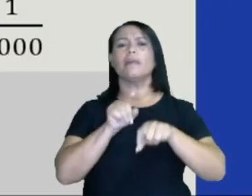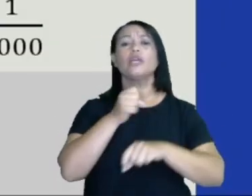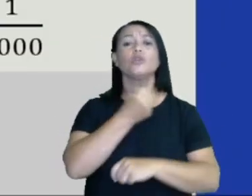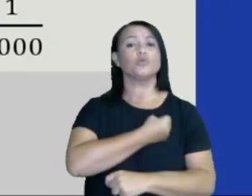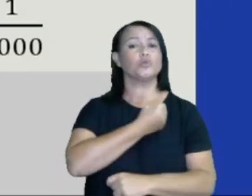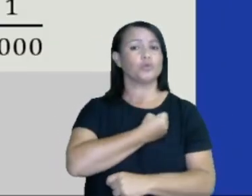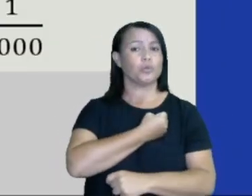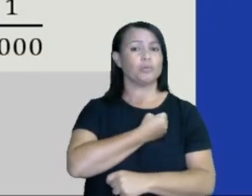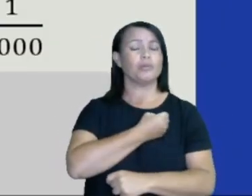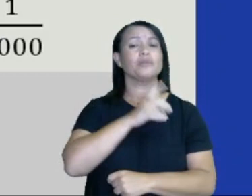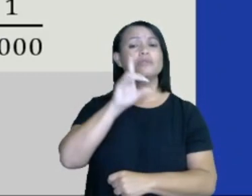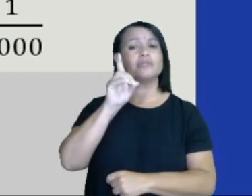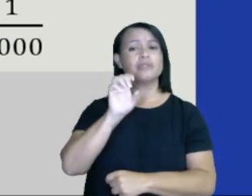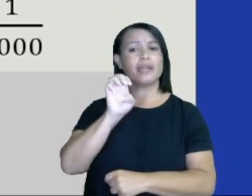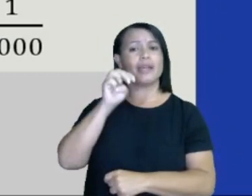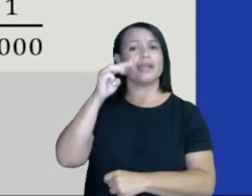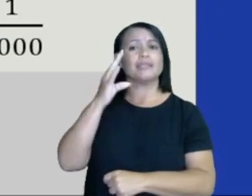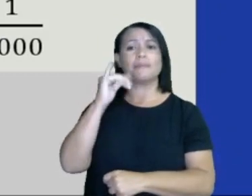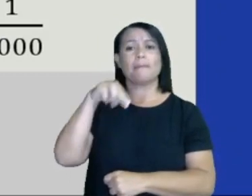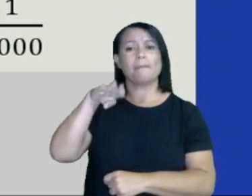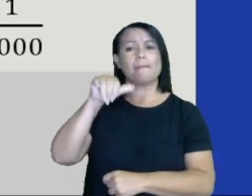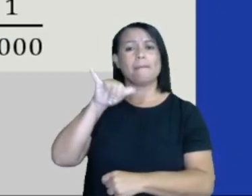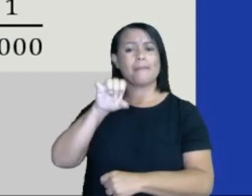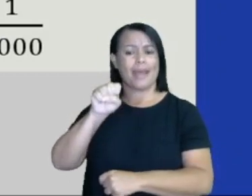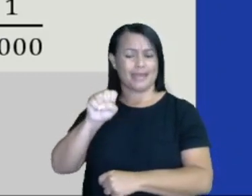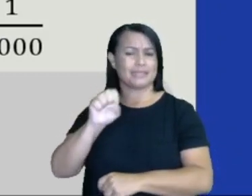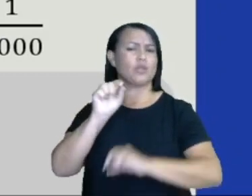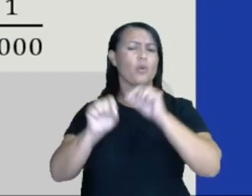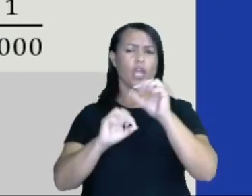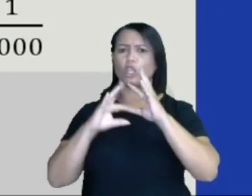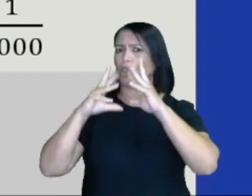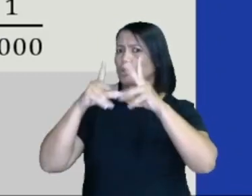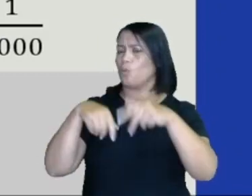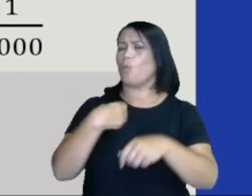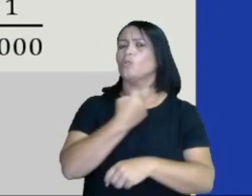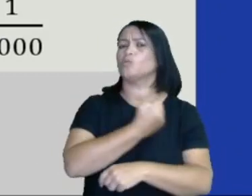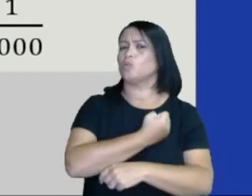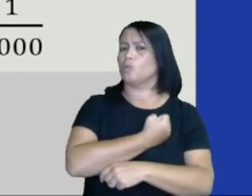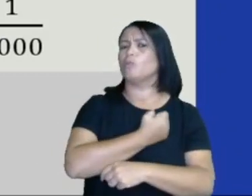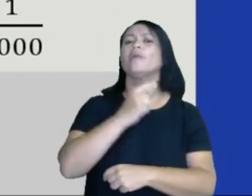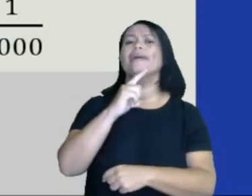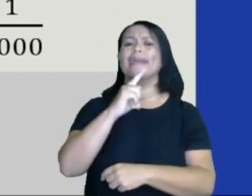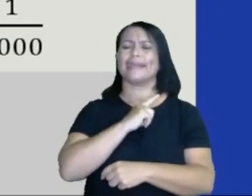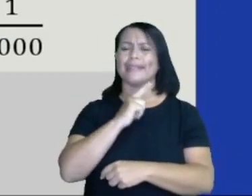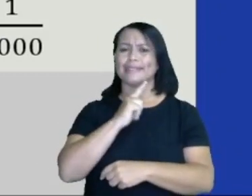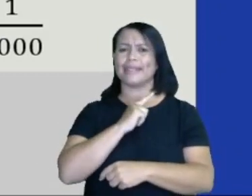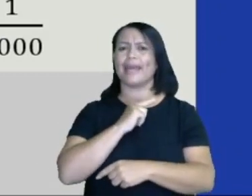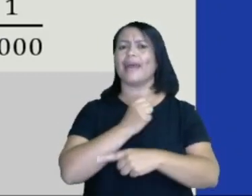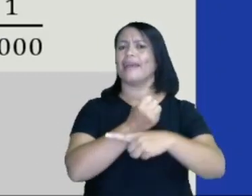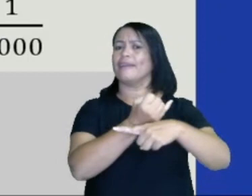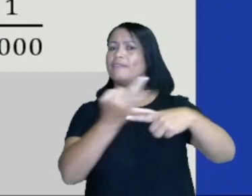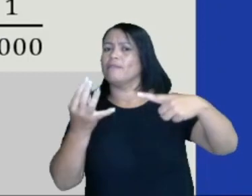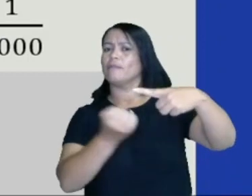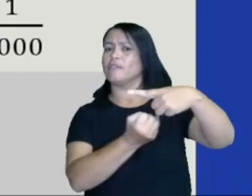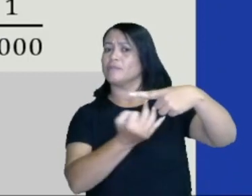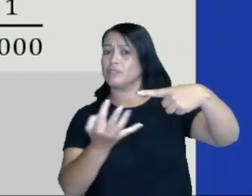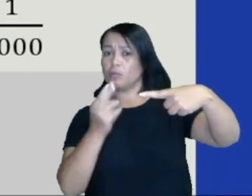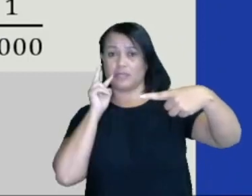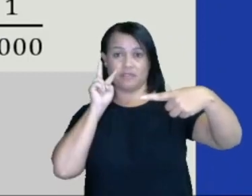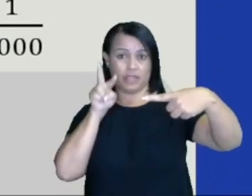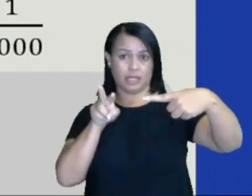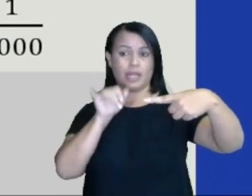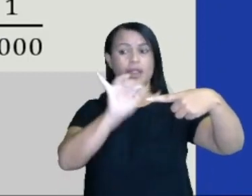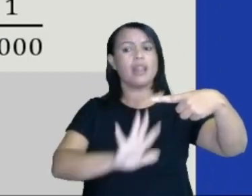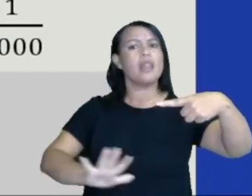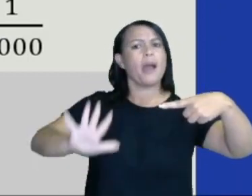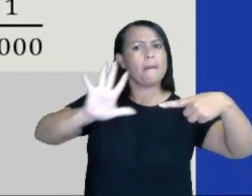números decimais. Então, todo número que tiver em forma de fração, como você está vendo aí